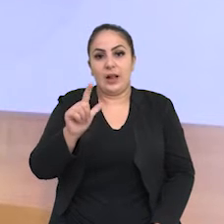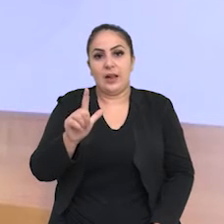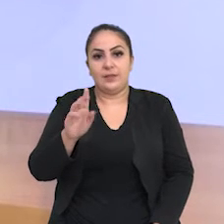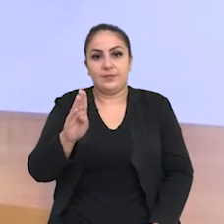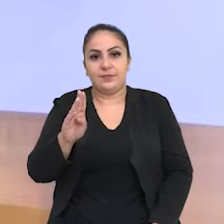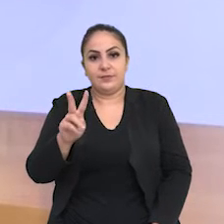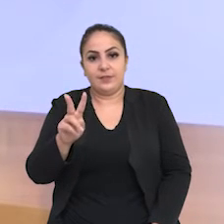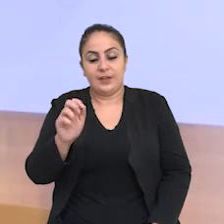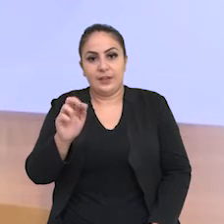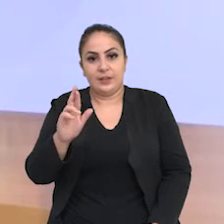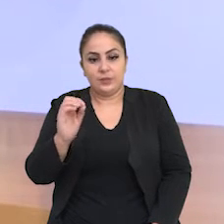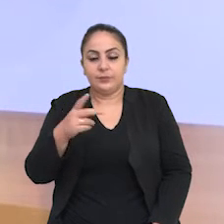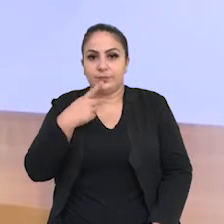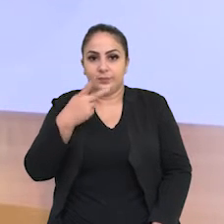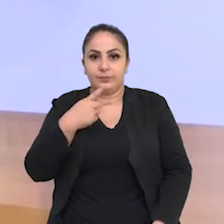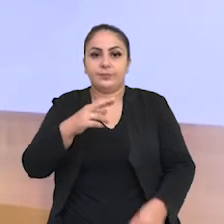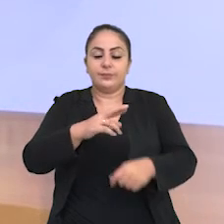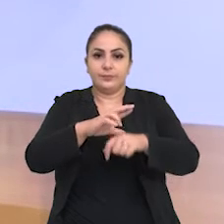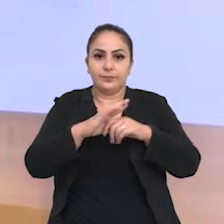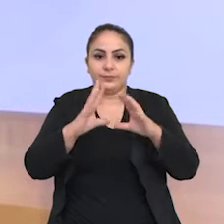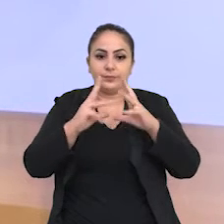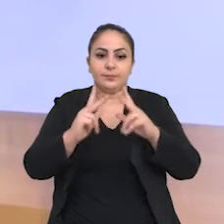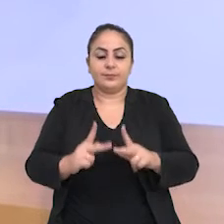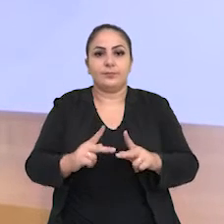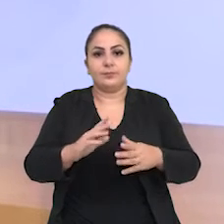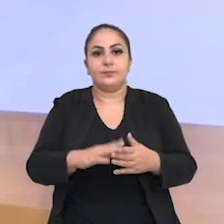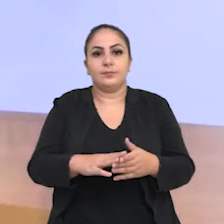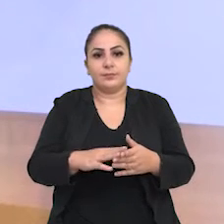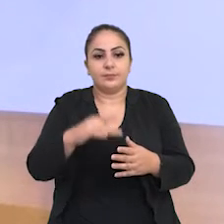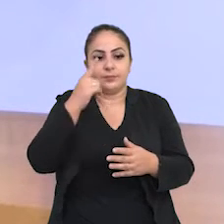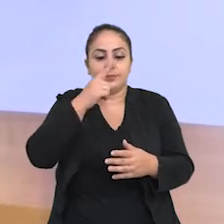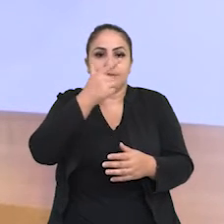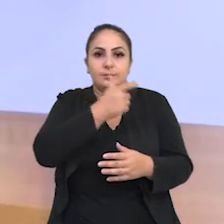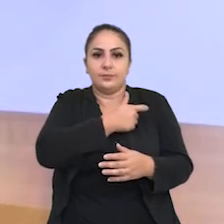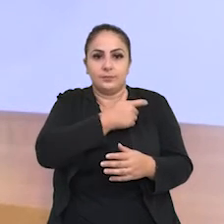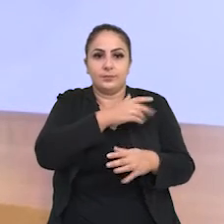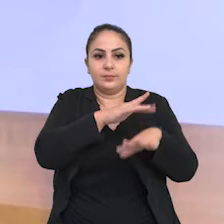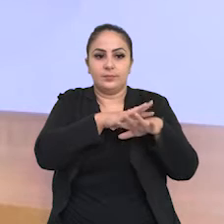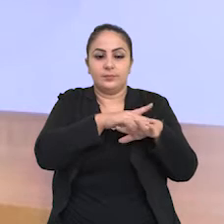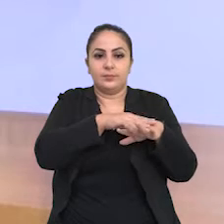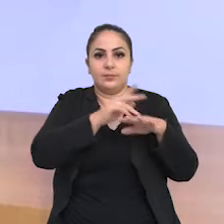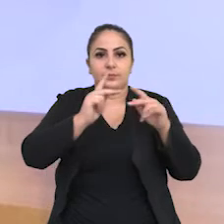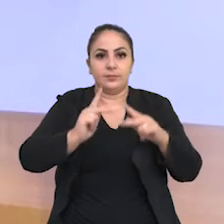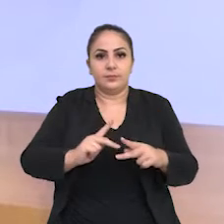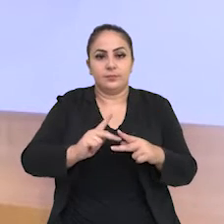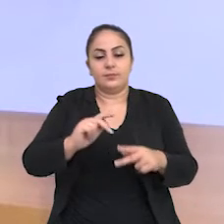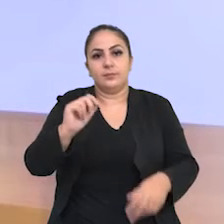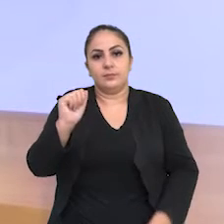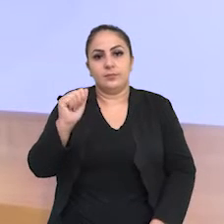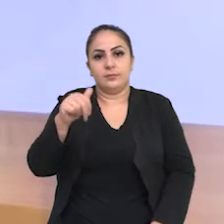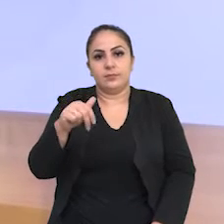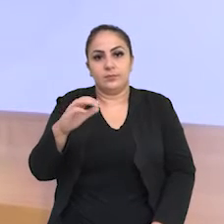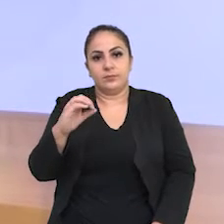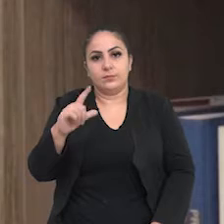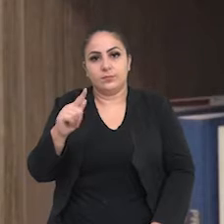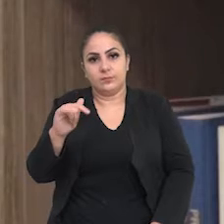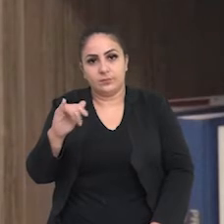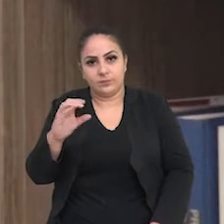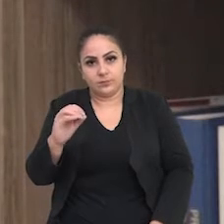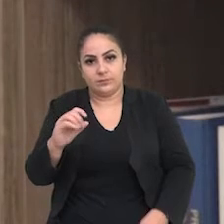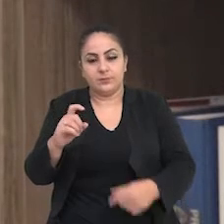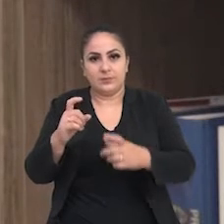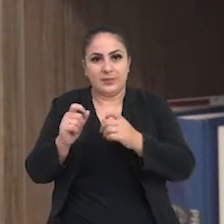que comentasse sobre a segurança dos imunizantes na prevenção da doença em pacientes oncológicos.